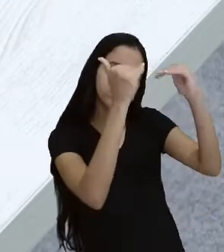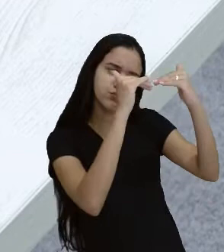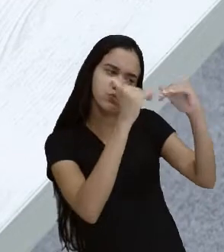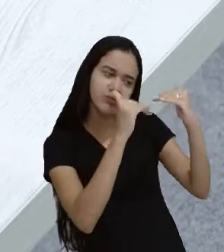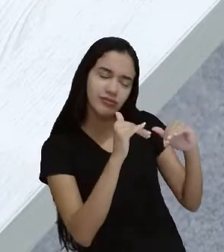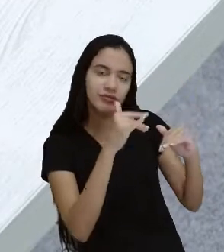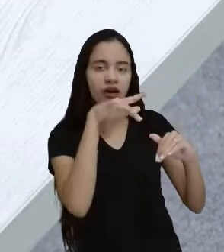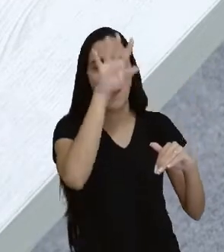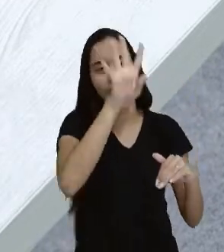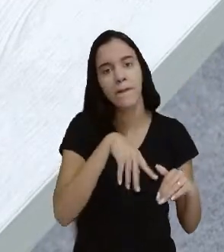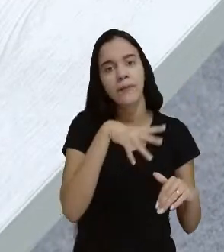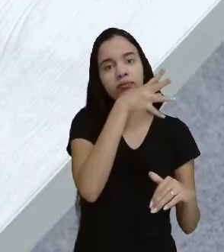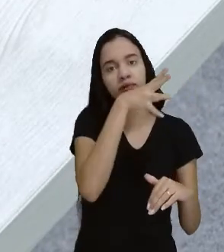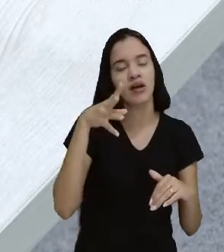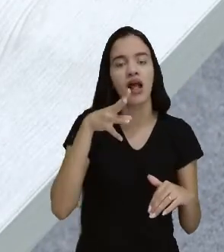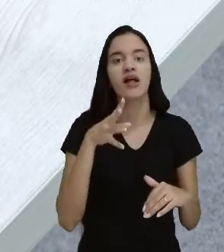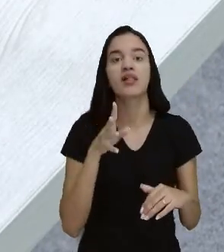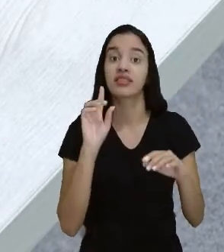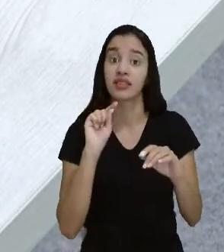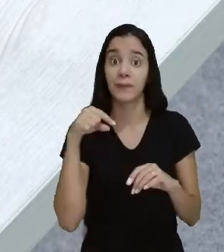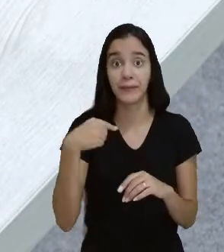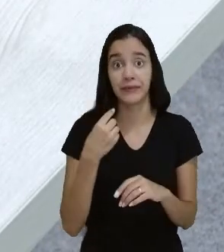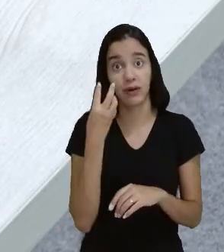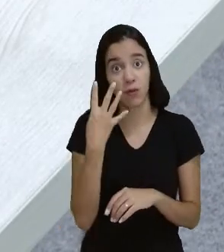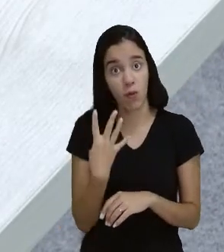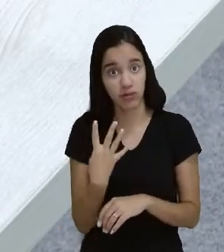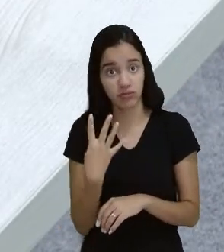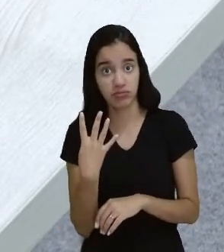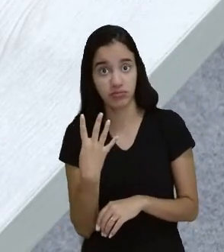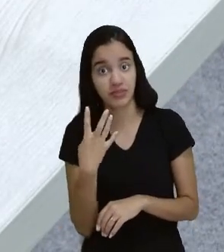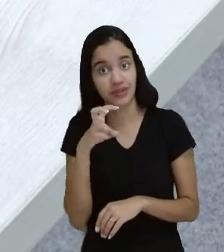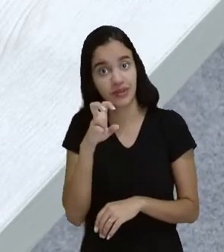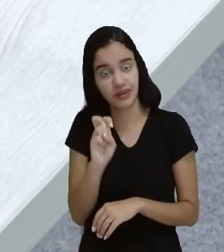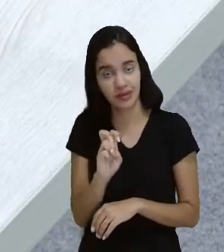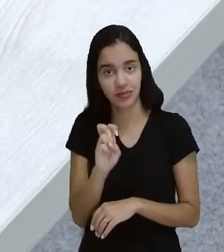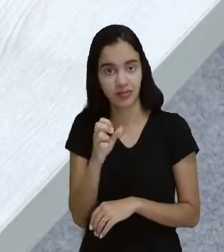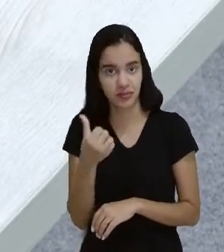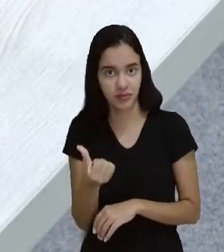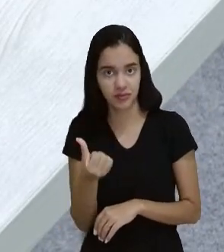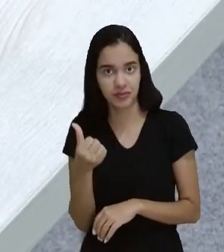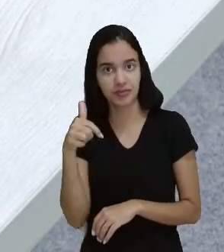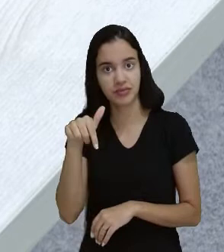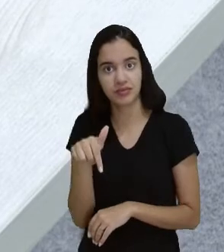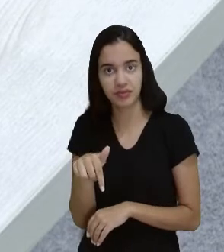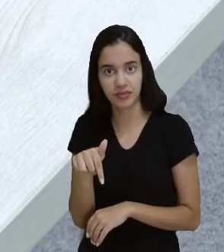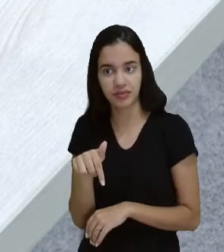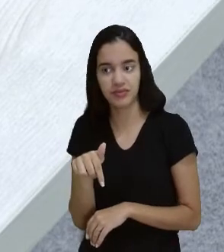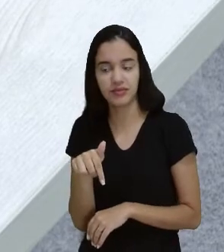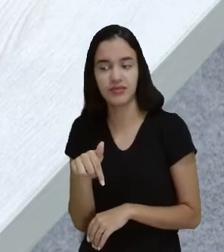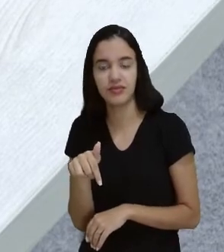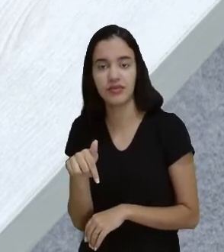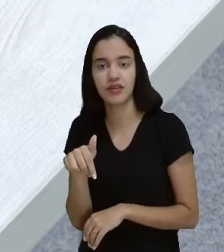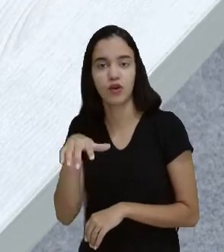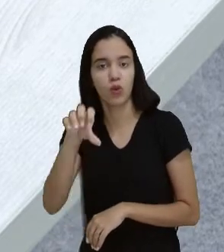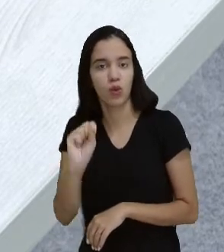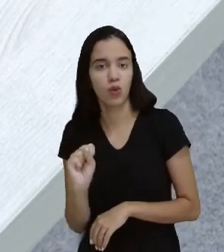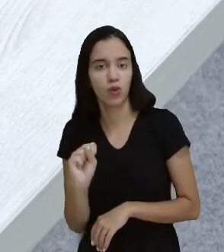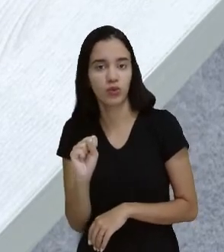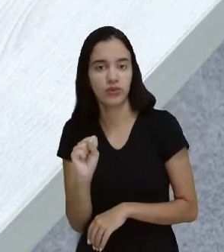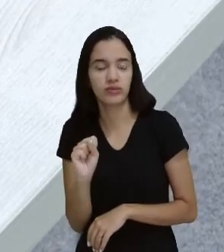calendário, 3, aí em seguida 4, 5, 6,